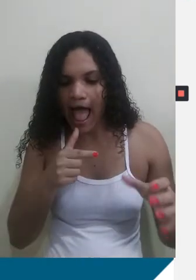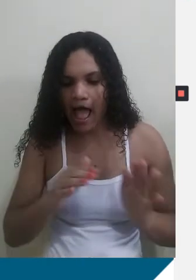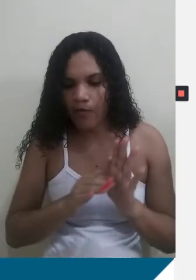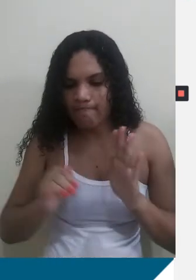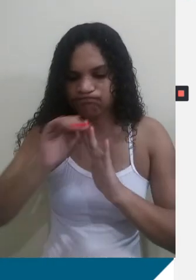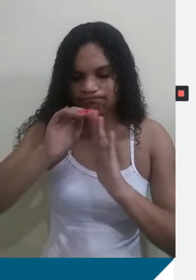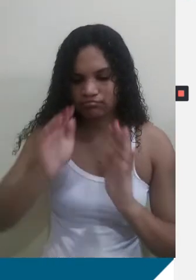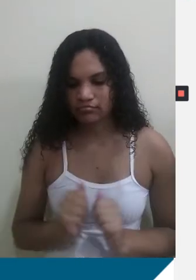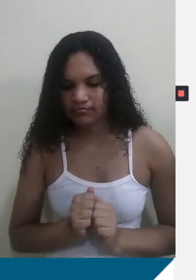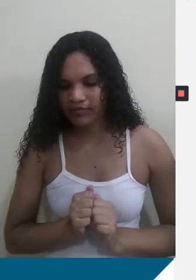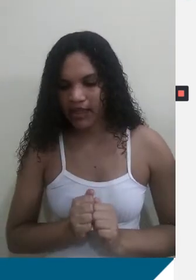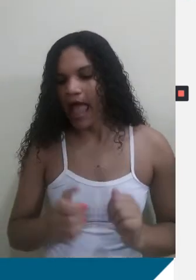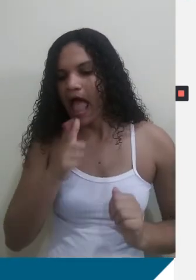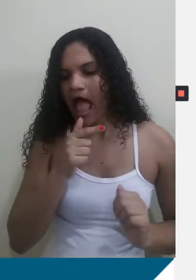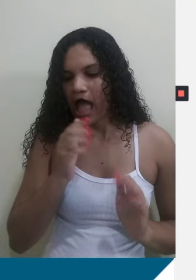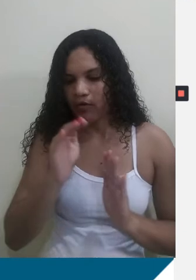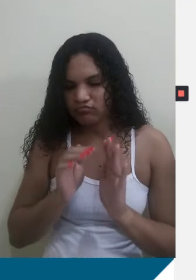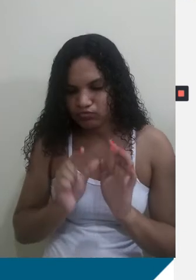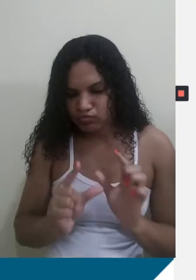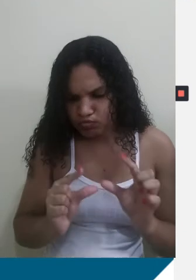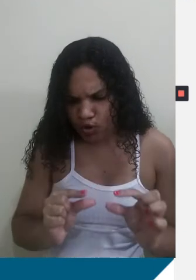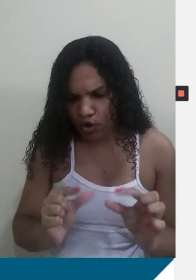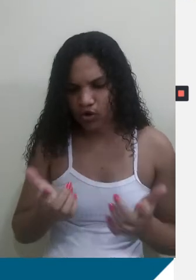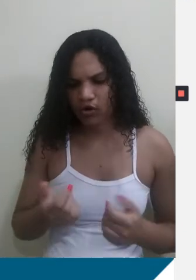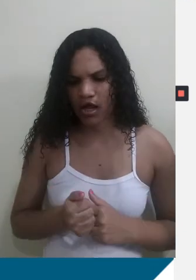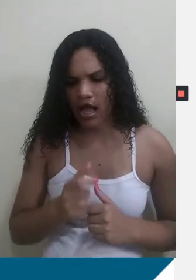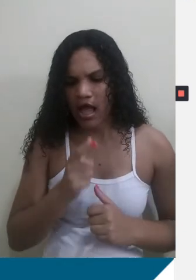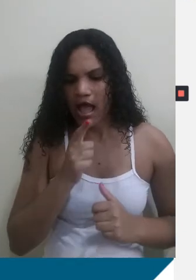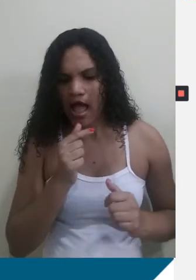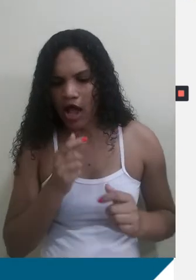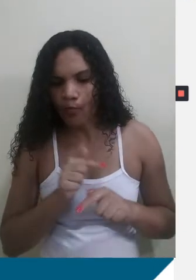uma célula vegetal em soluções isotônicas,